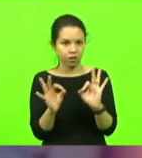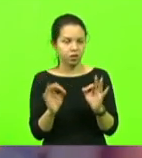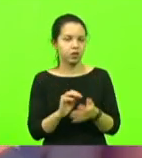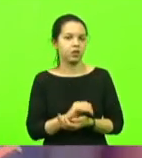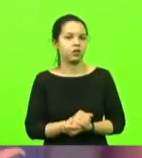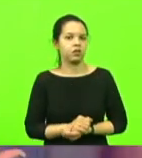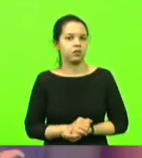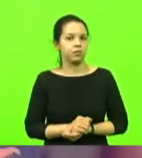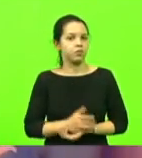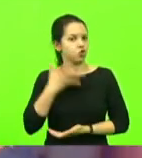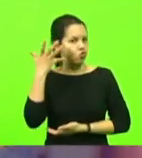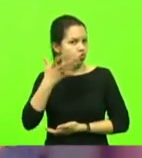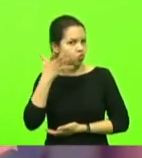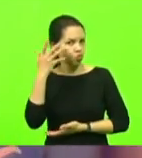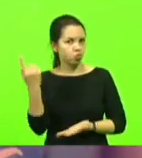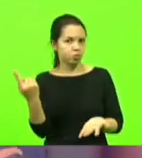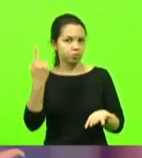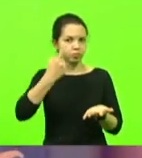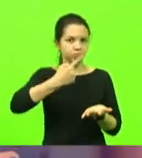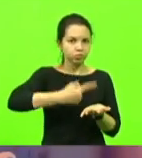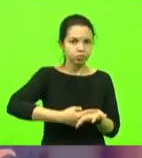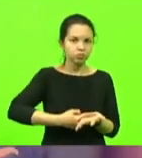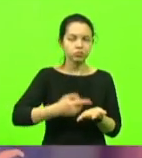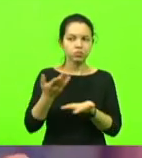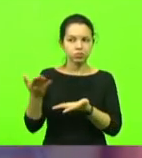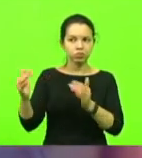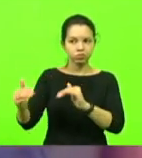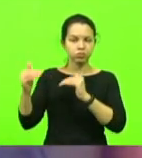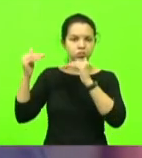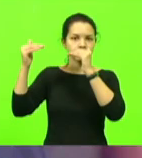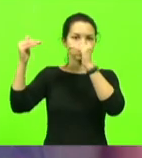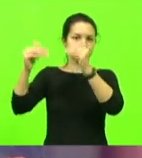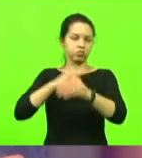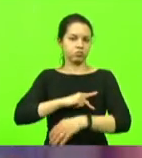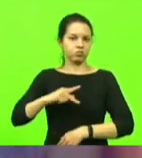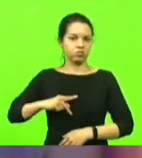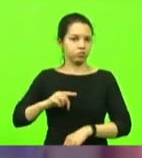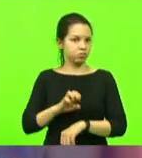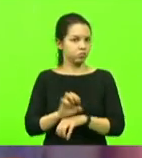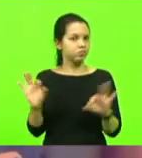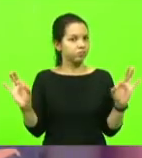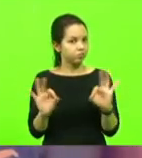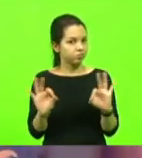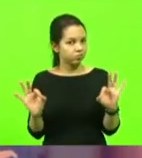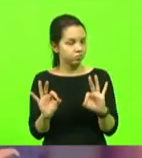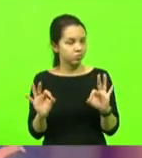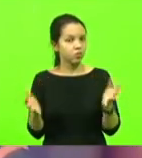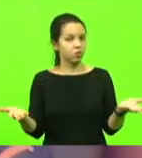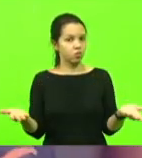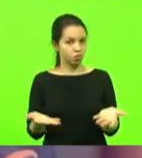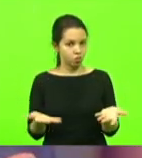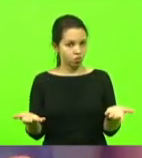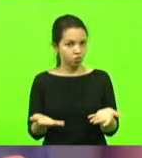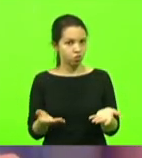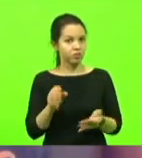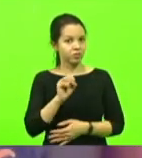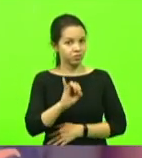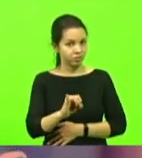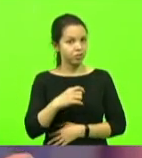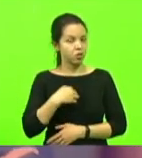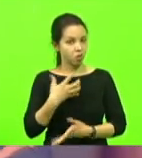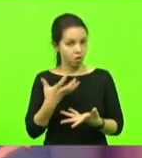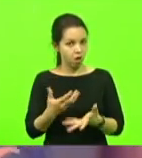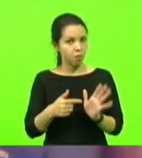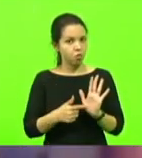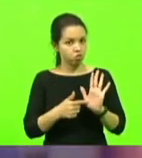de compromisso das autoridades públicas estaduais. E hoje, se eu quiser mostrar para